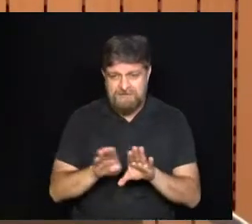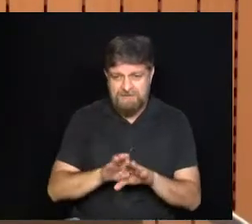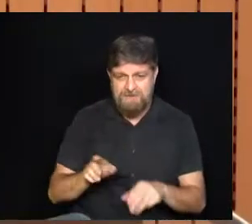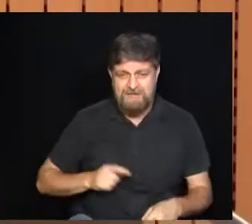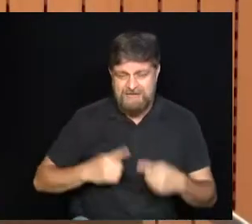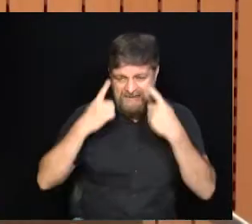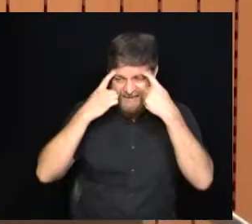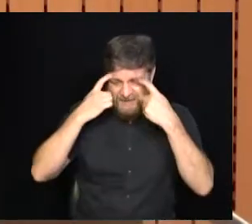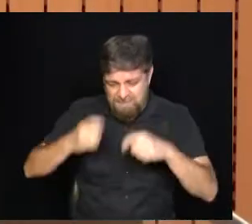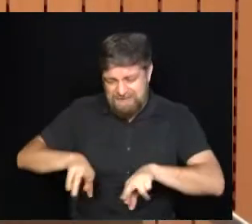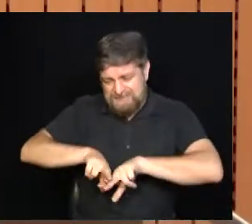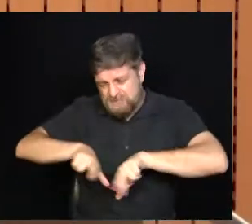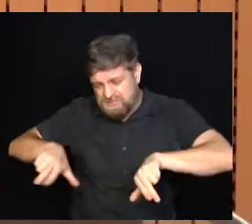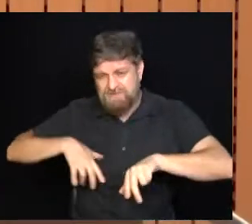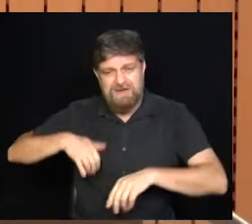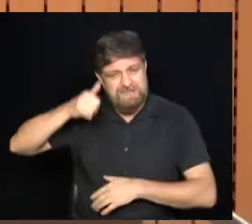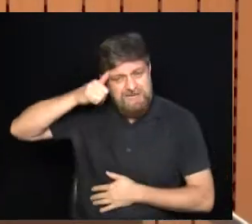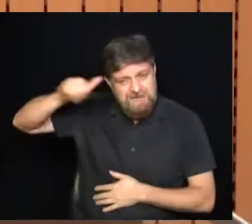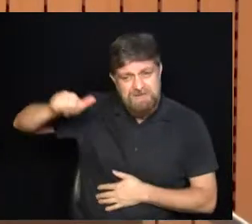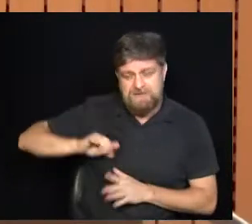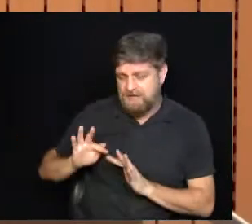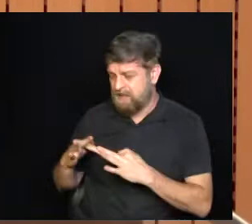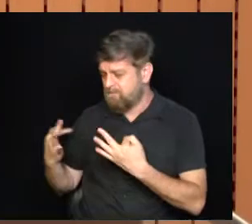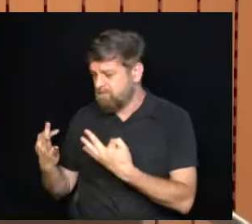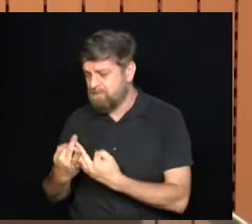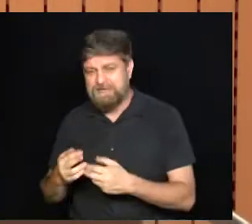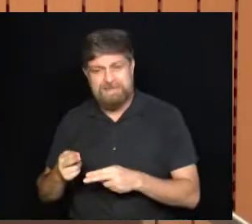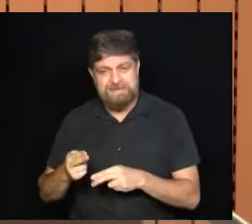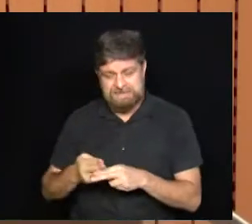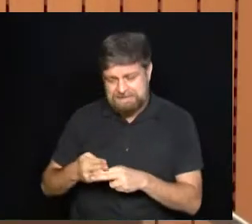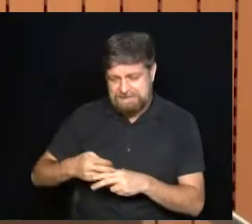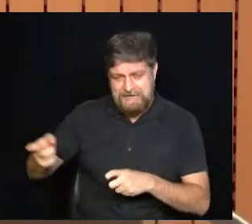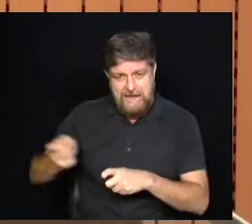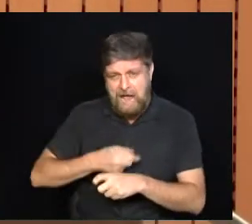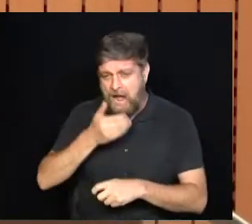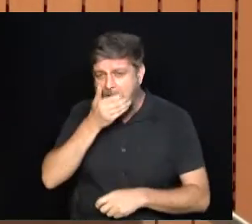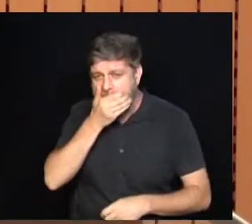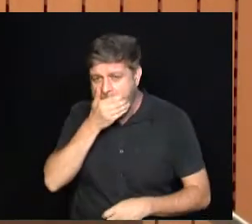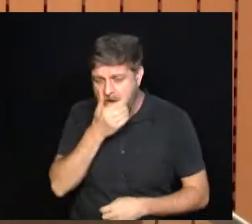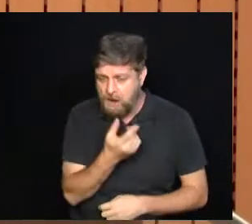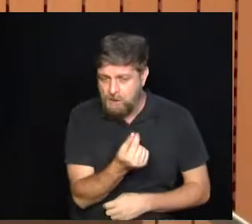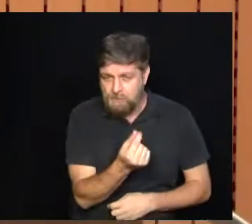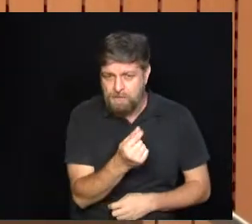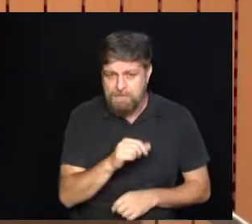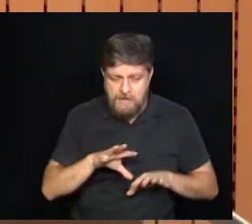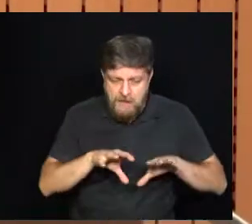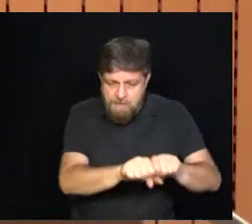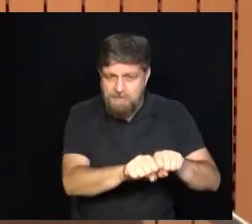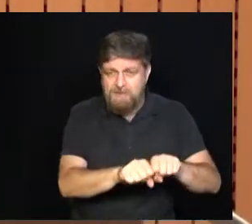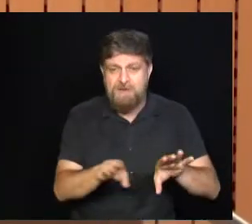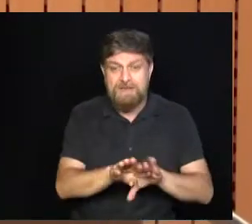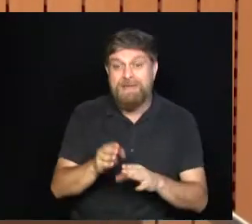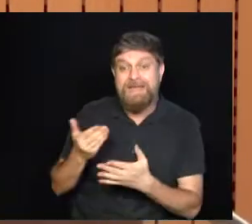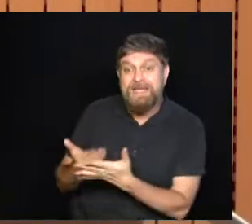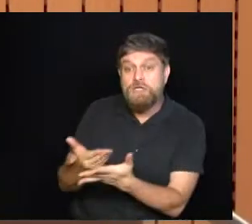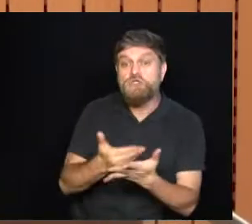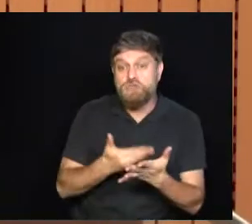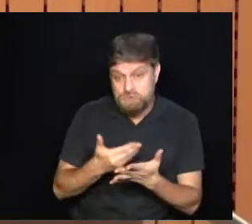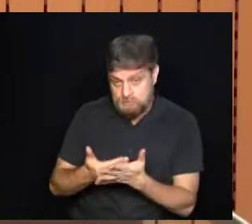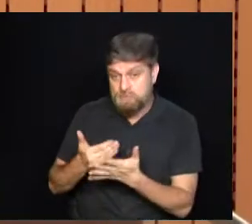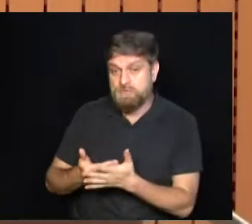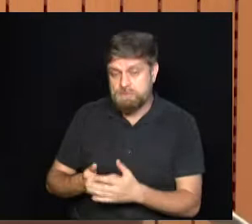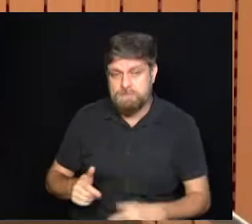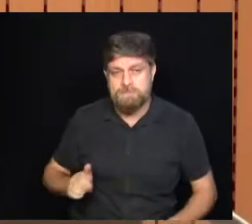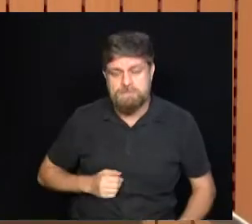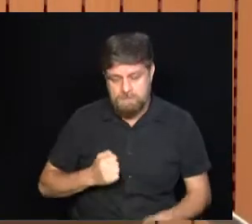de violência, doméstica, familiar, sexual, moral, patrimonial, promover estudos. Nós fizemos,